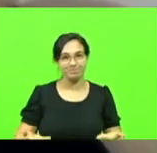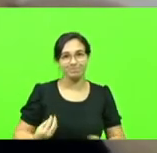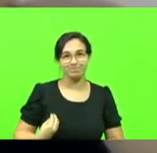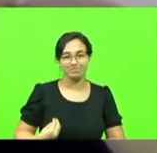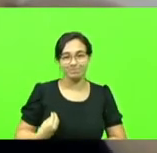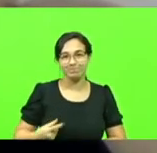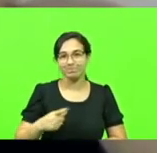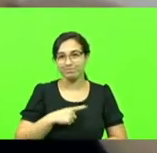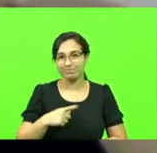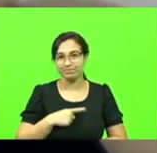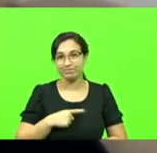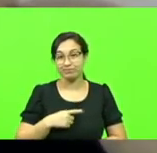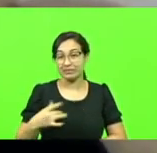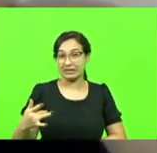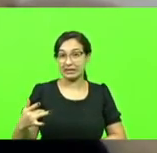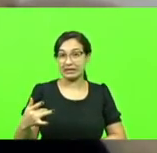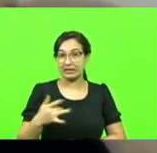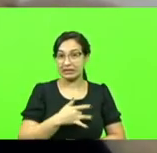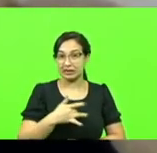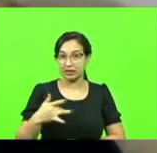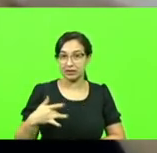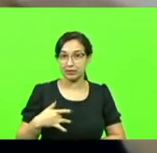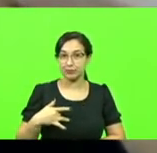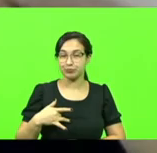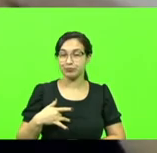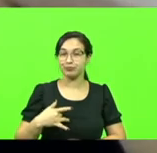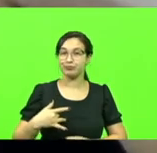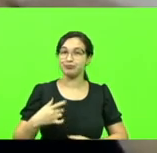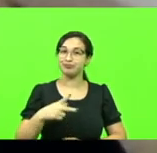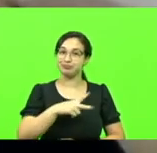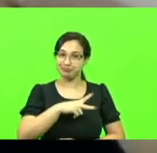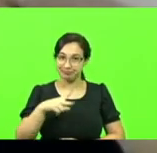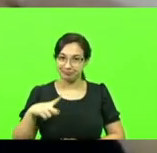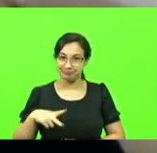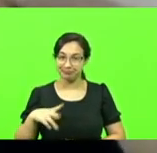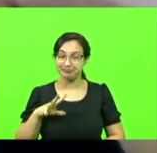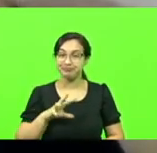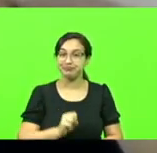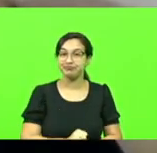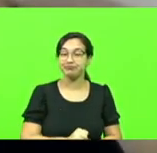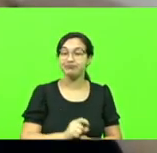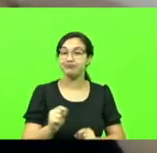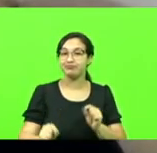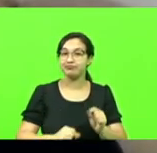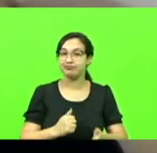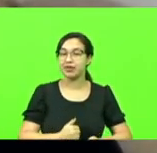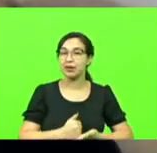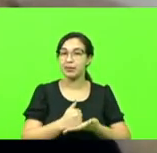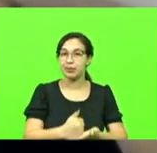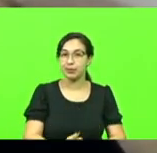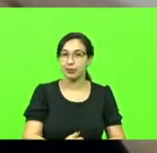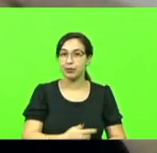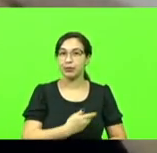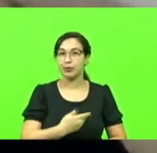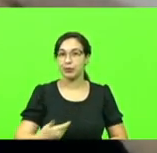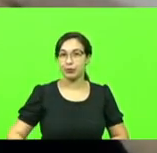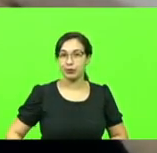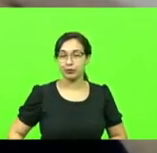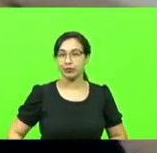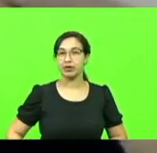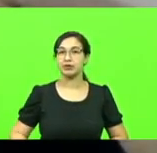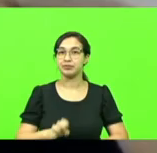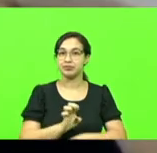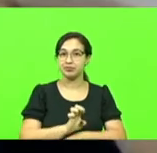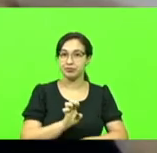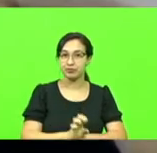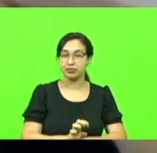de saúde pública, né? Como foi falado. Deixar registrado que o apoio do governo do Estado de Santa Catarina, a